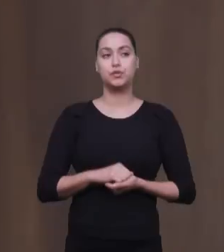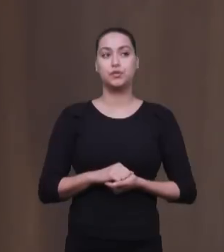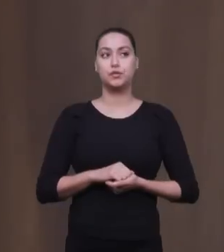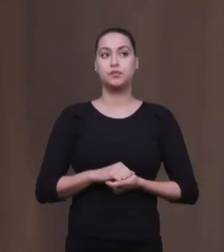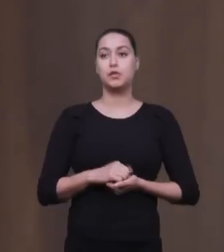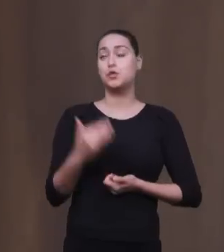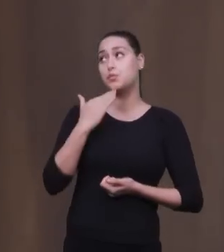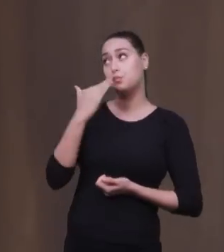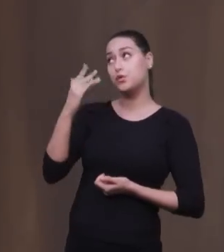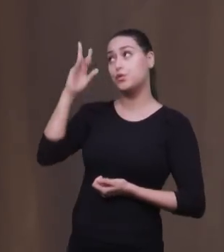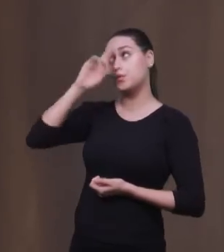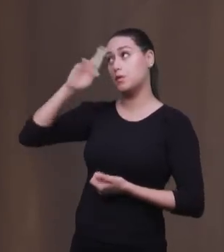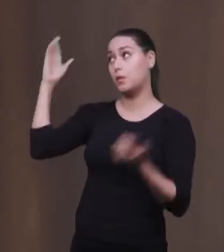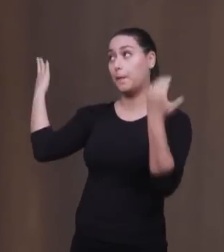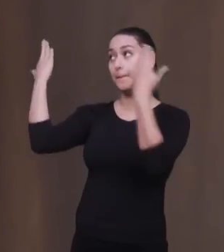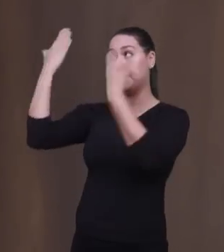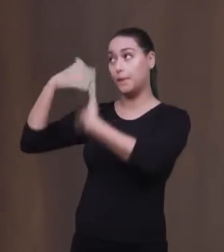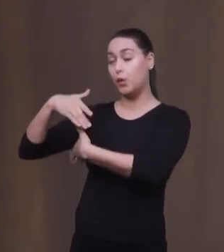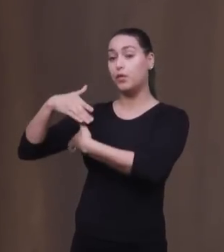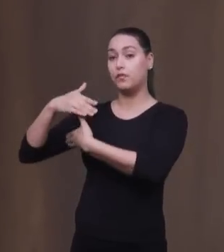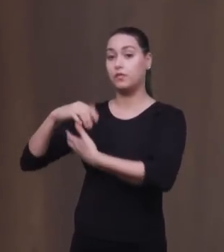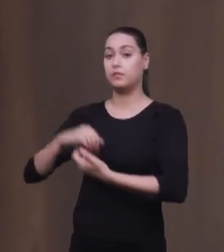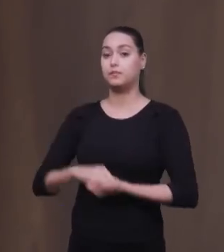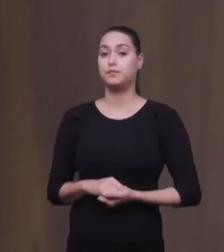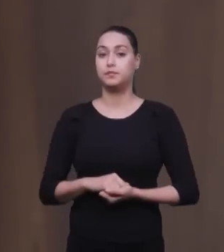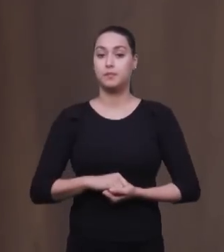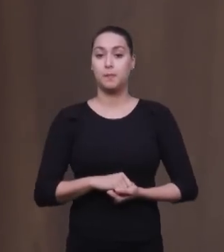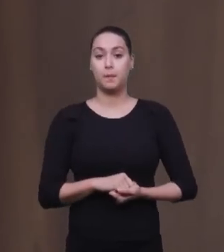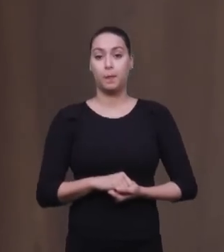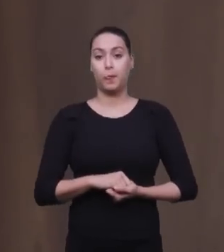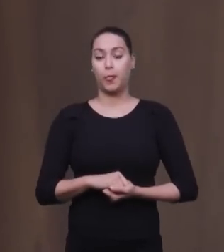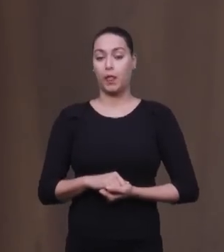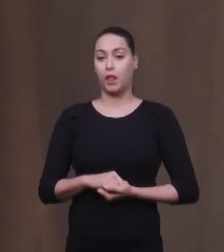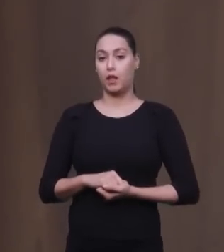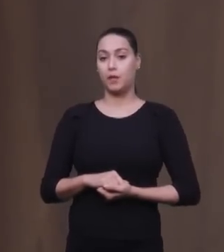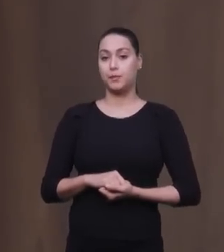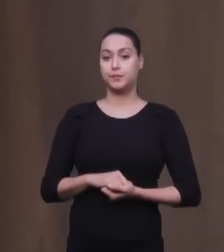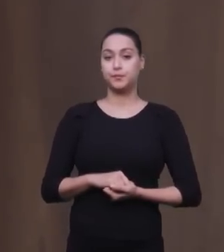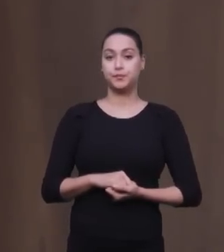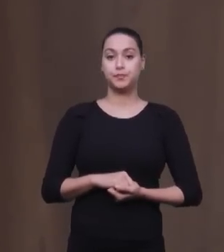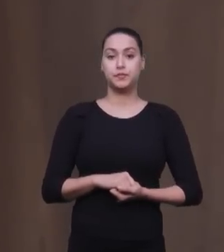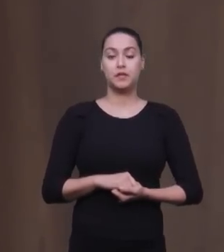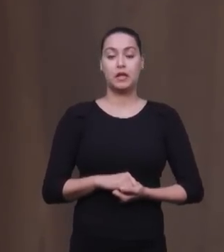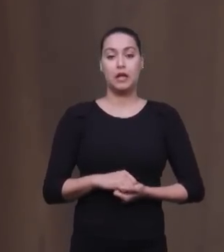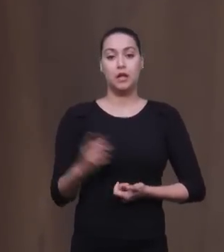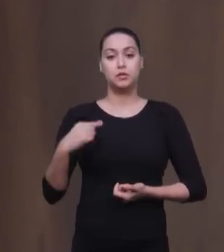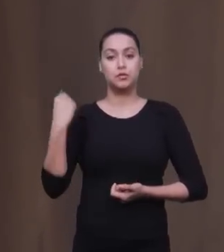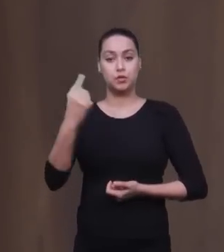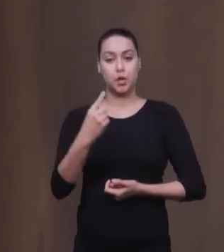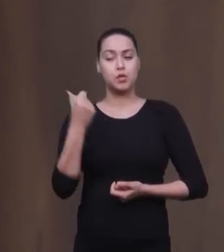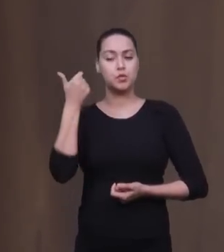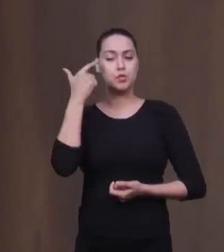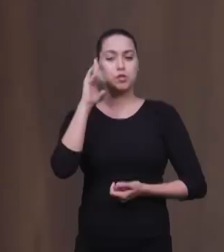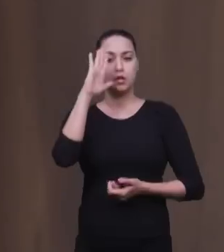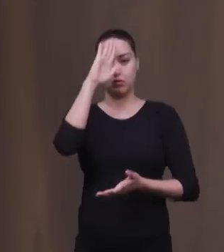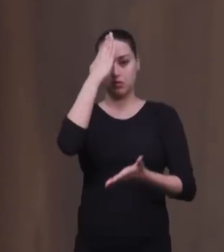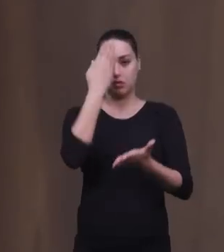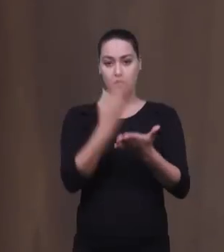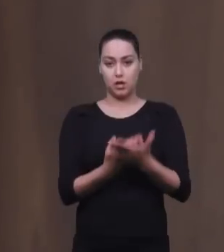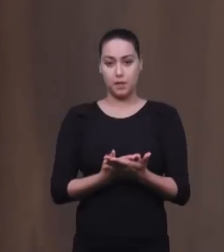realizar, de pedir ao Senhor uma prova. E isso é uma prova da nossa fé, se somos capazes de